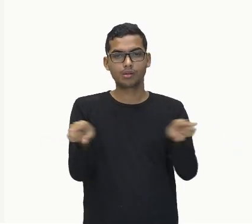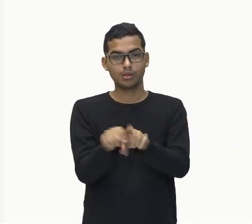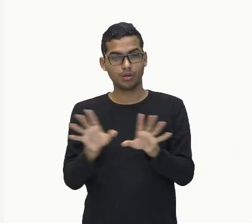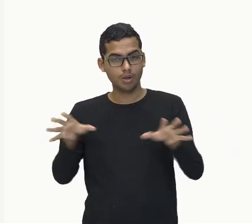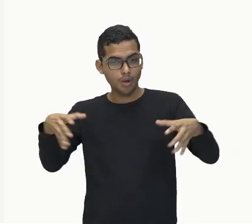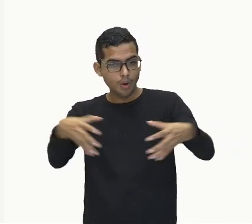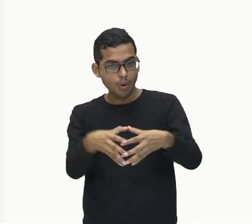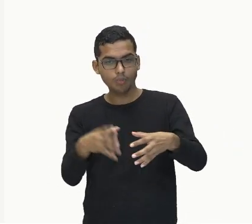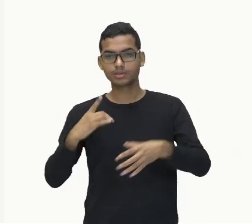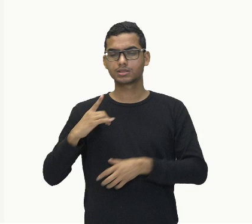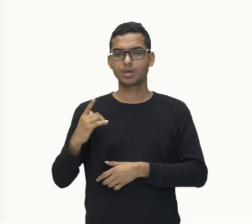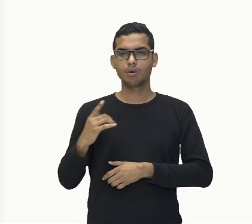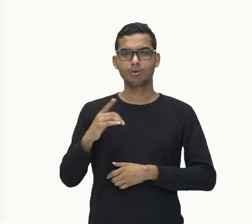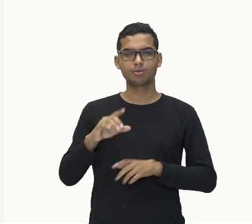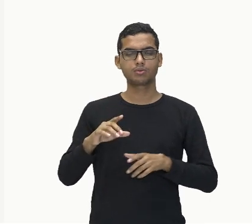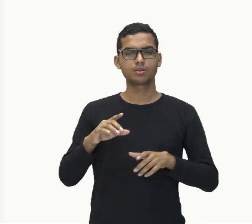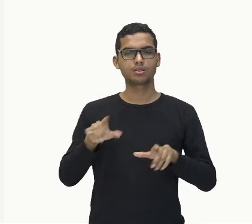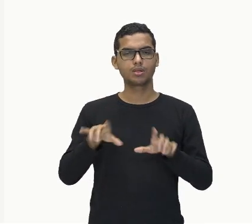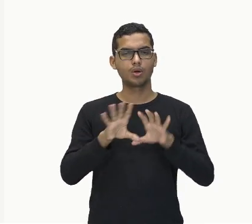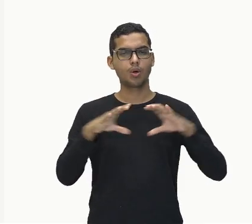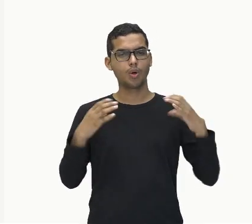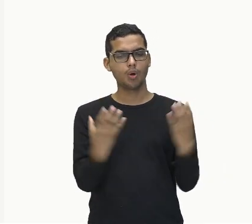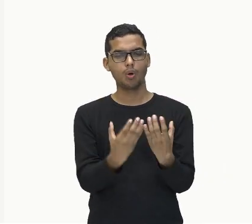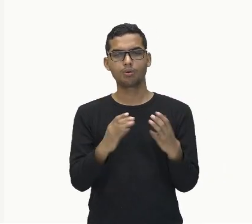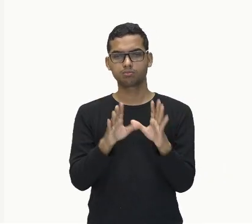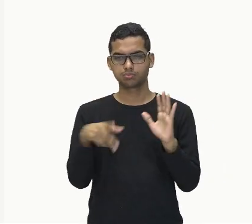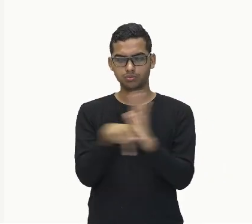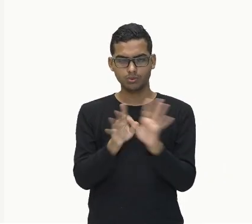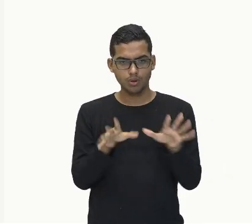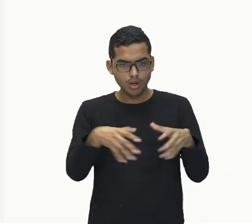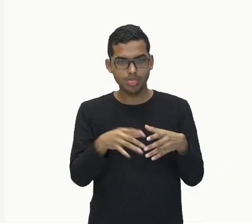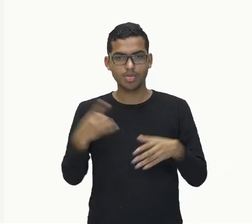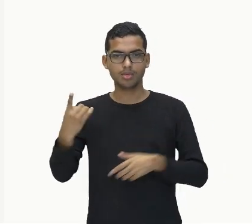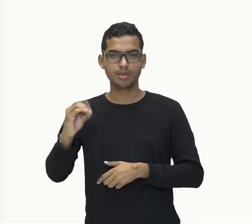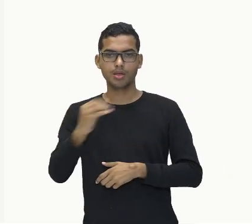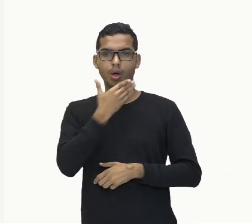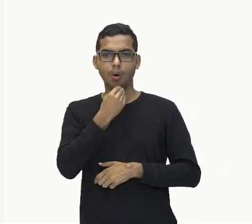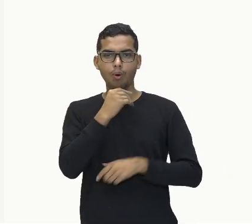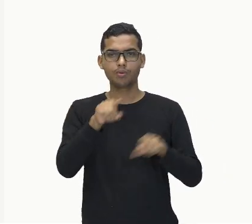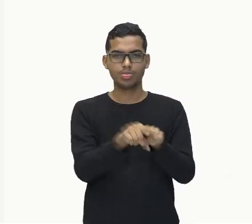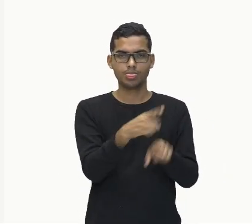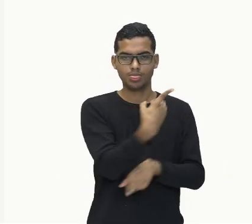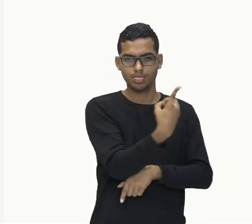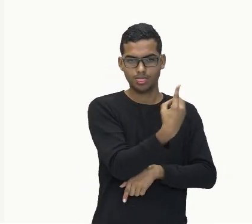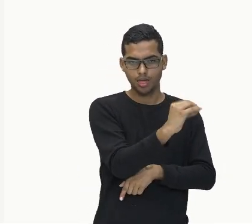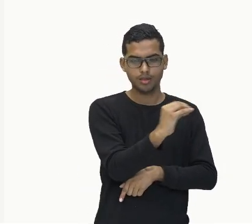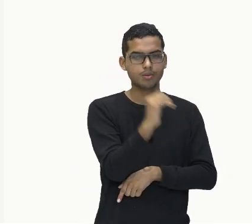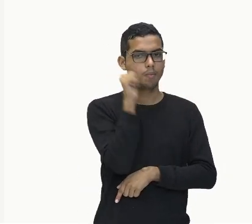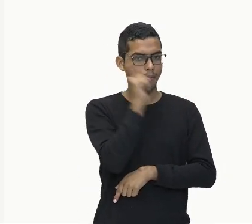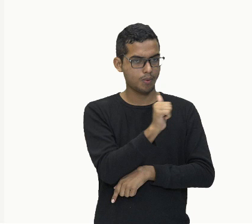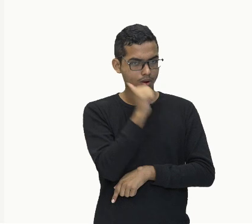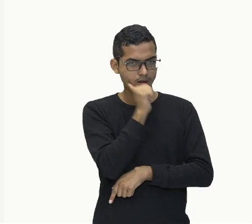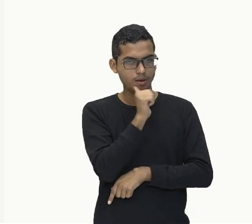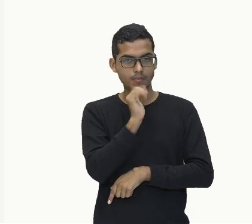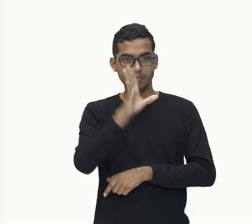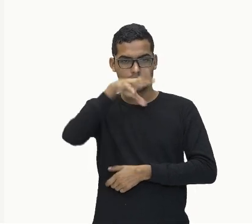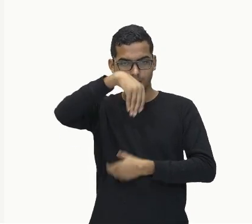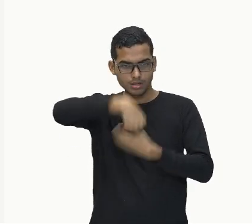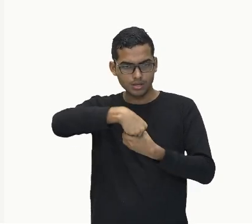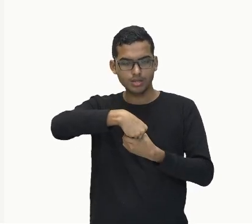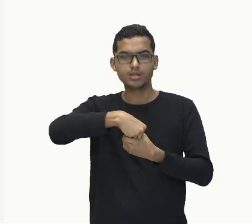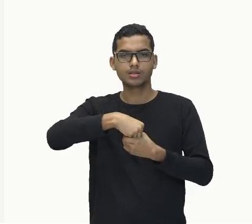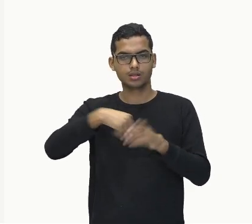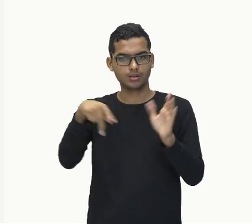em cada uma deve haver 3 homens e 2 mulheres? Bom, a